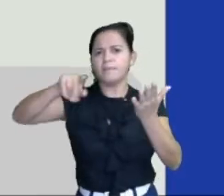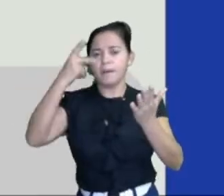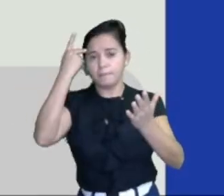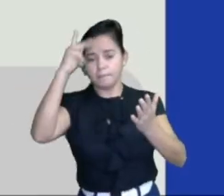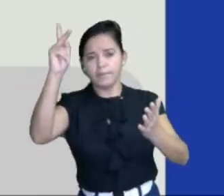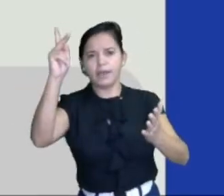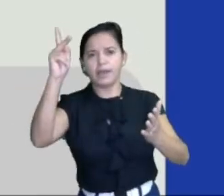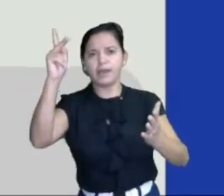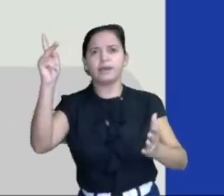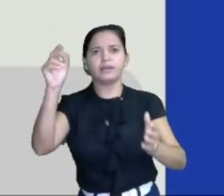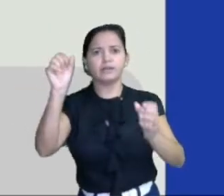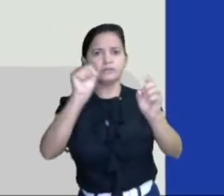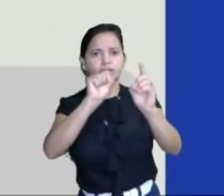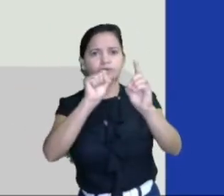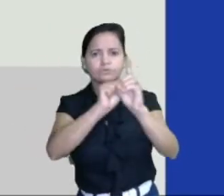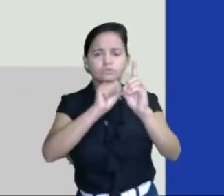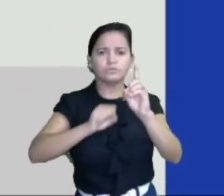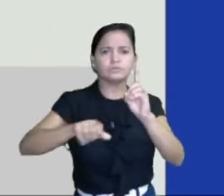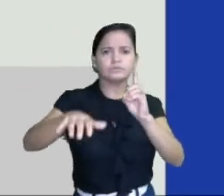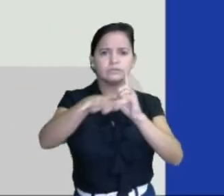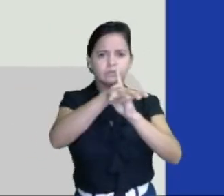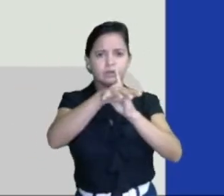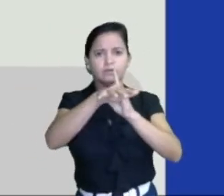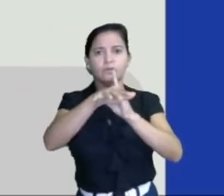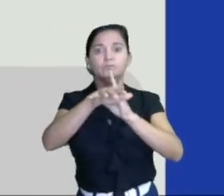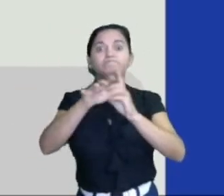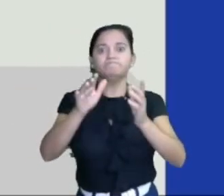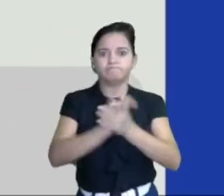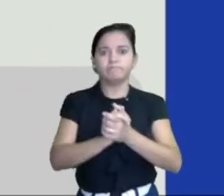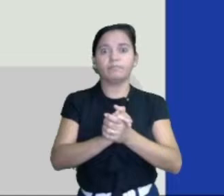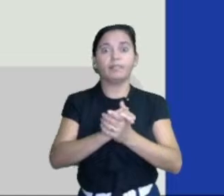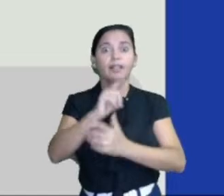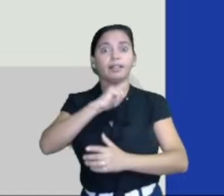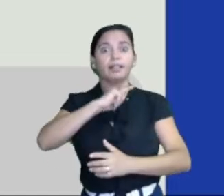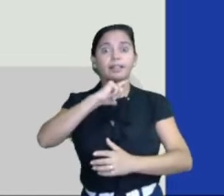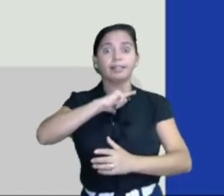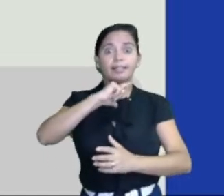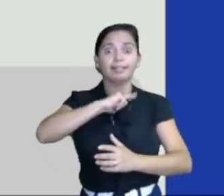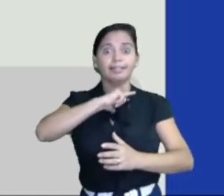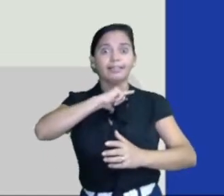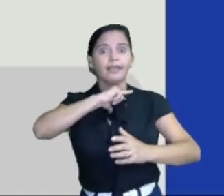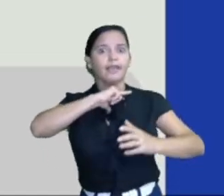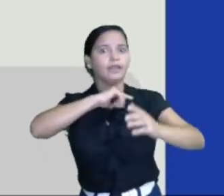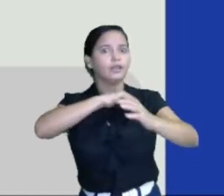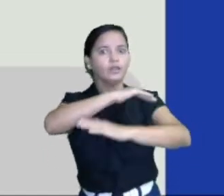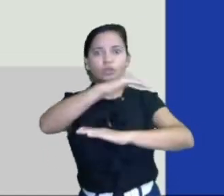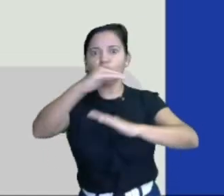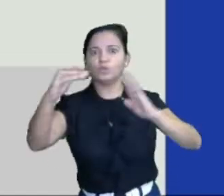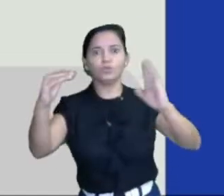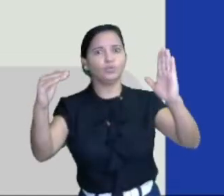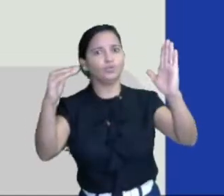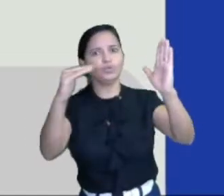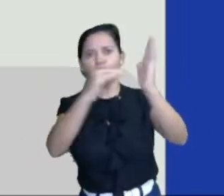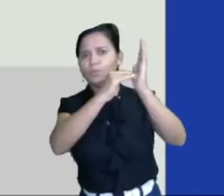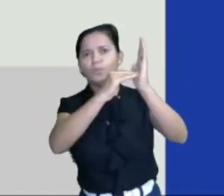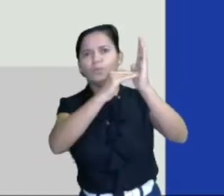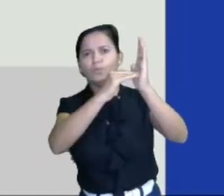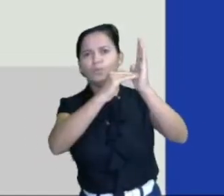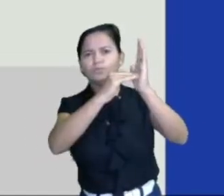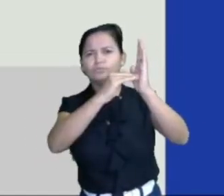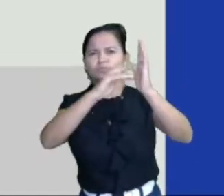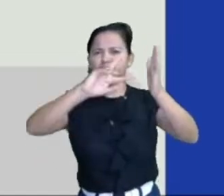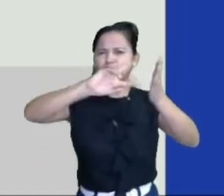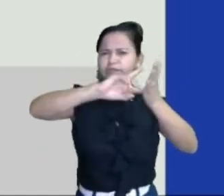sociedade. Ou seja, o patrimônio histórico, por trás de toda a sua arquitetura ou por trás de todo o